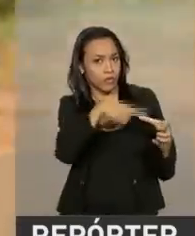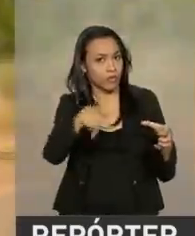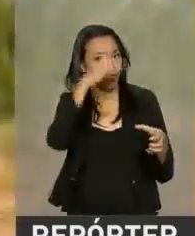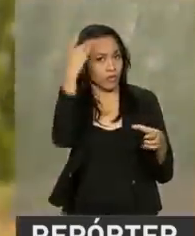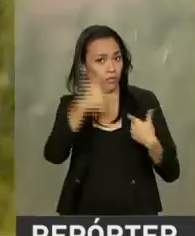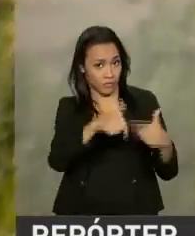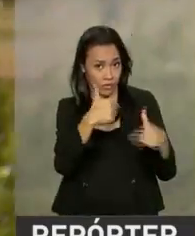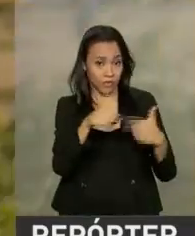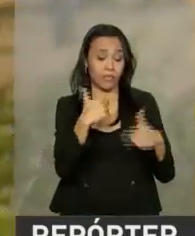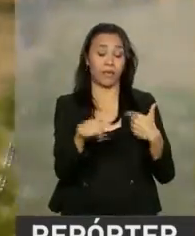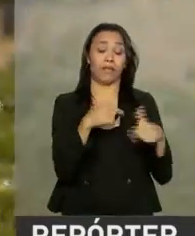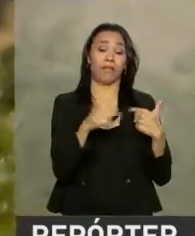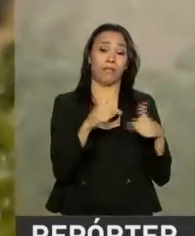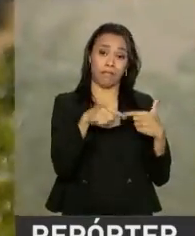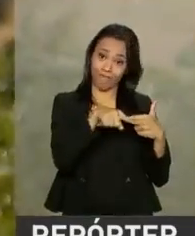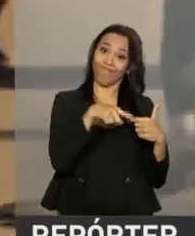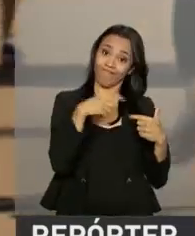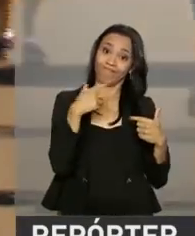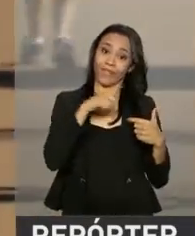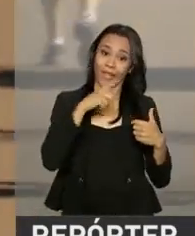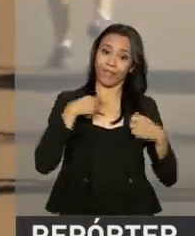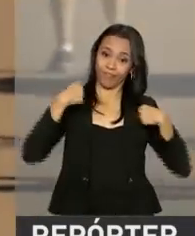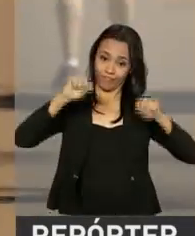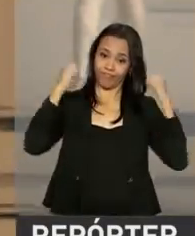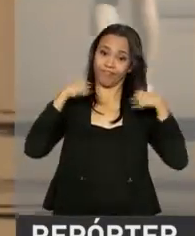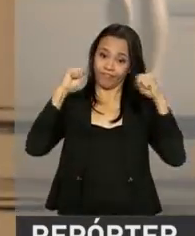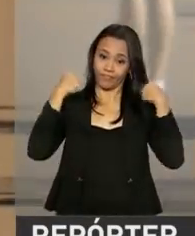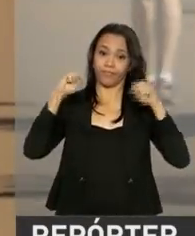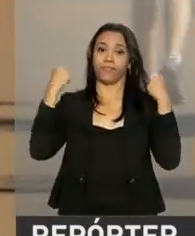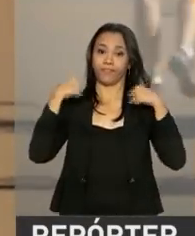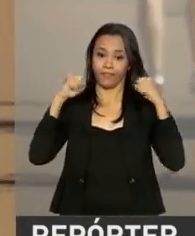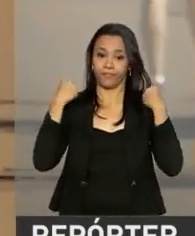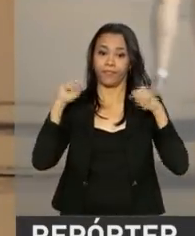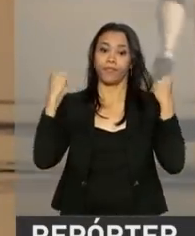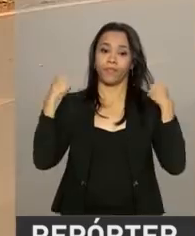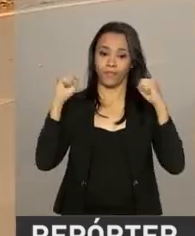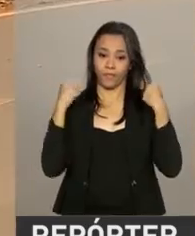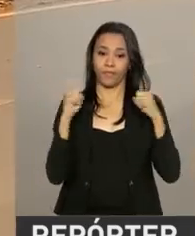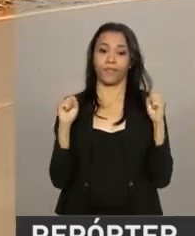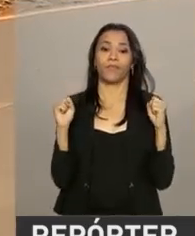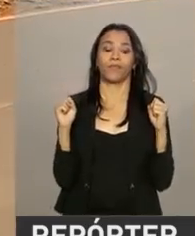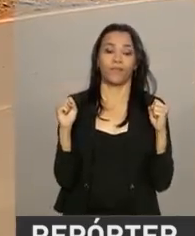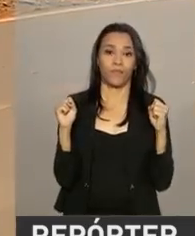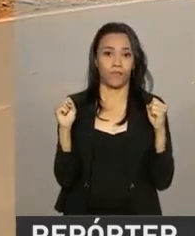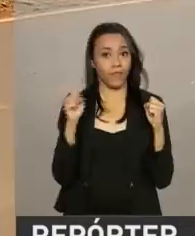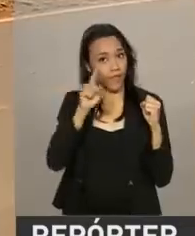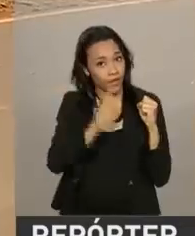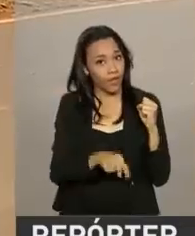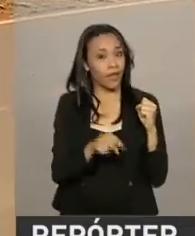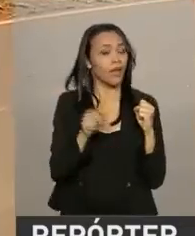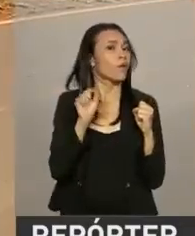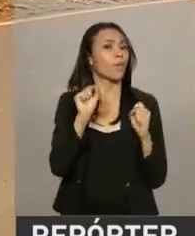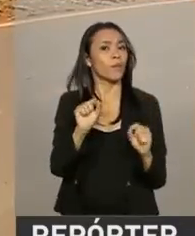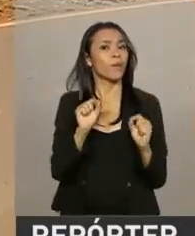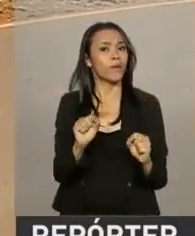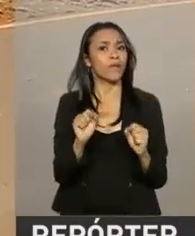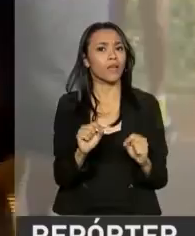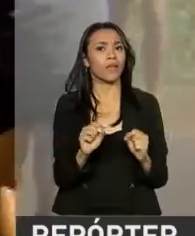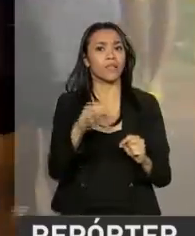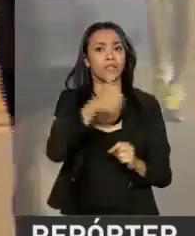formal de trabalho prática o nível recomendado de exercícios físicos que é de pelo menos